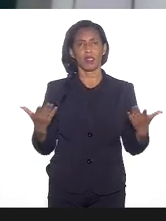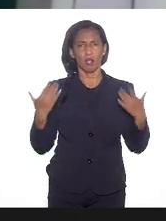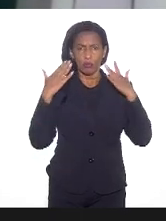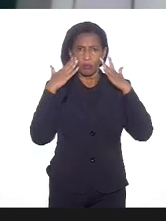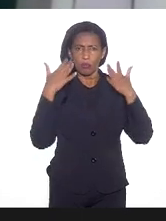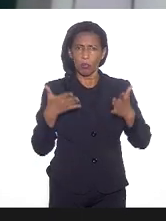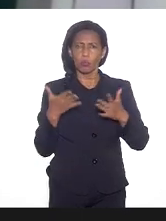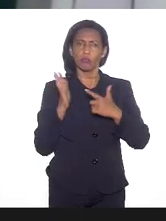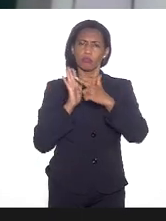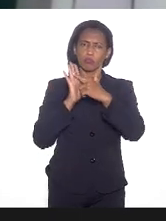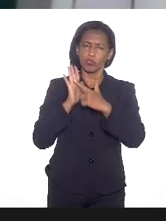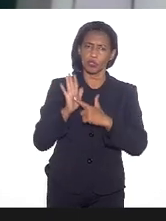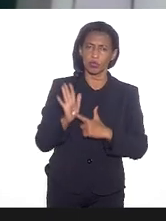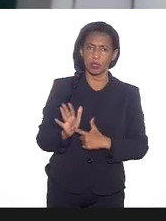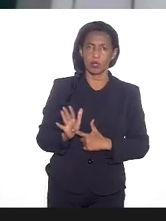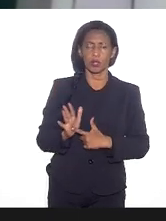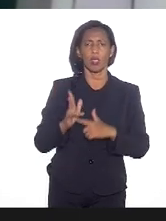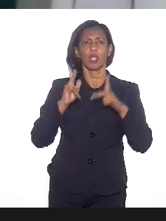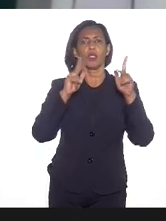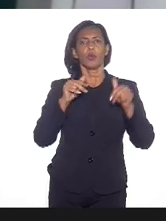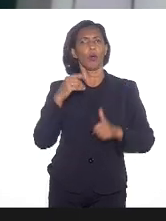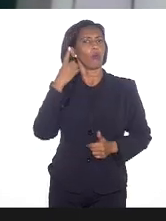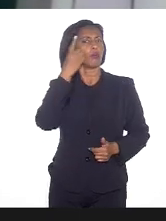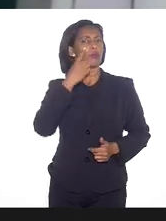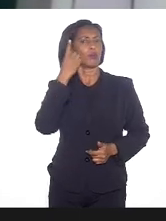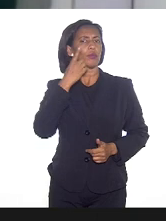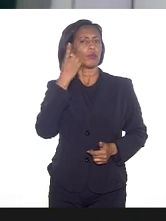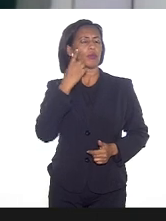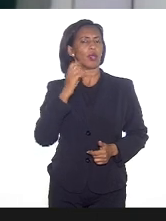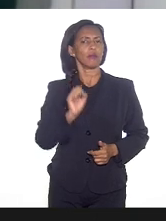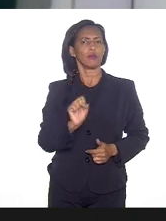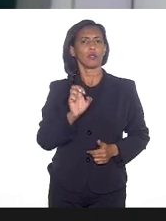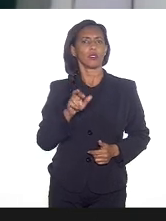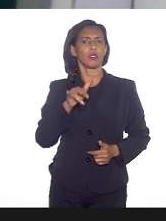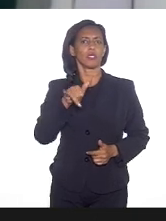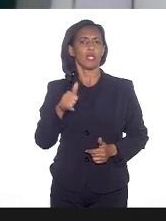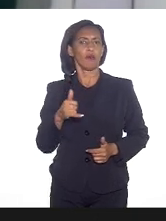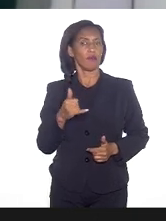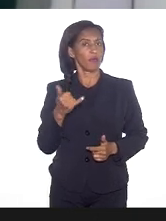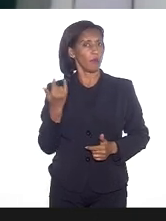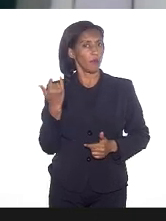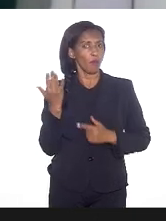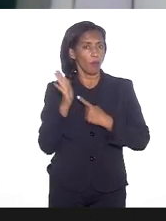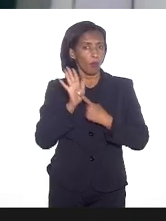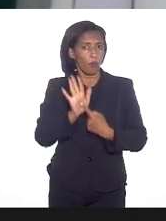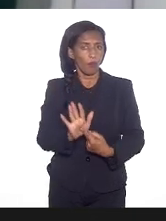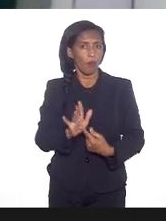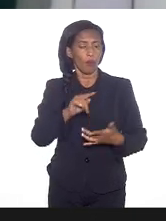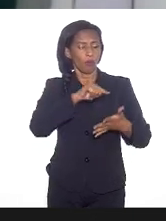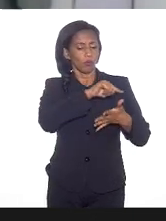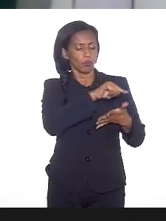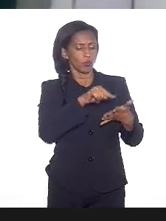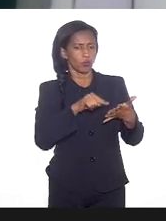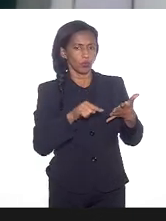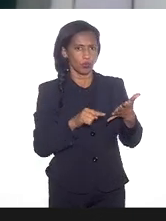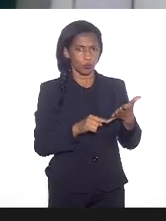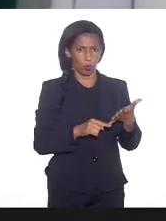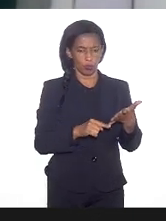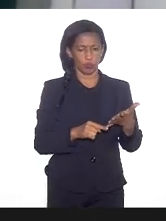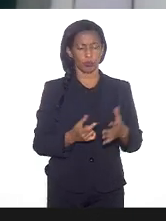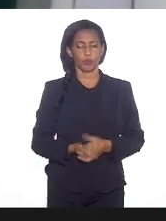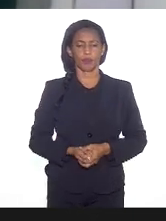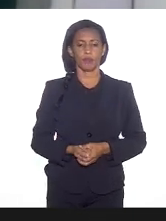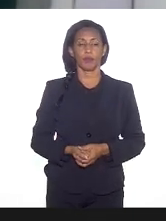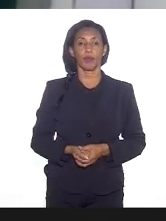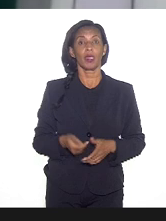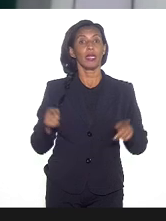enfatizar, como o deputado Flávio anunciou, aspectos mais estritamente relacionados às operações. Eu